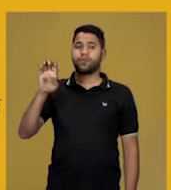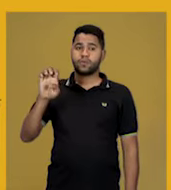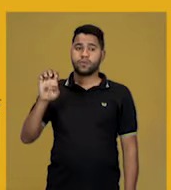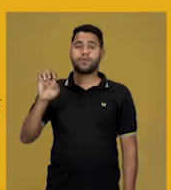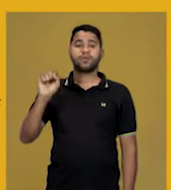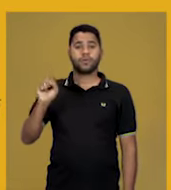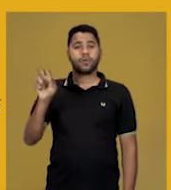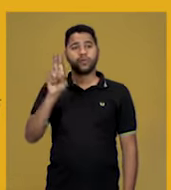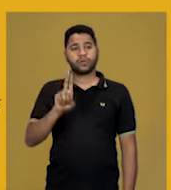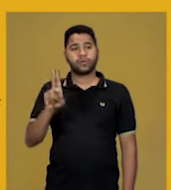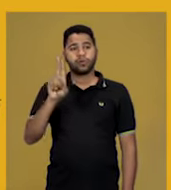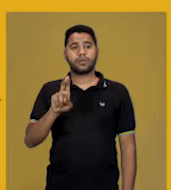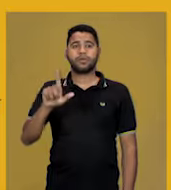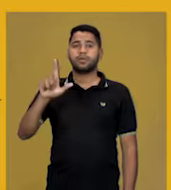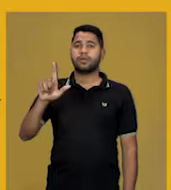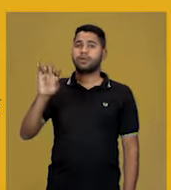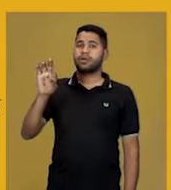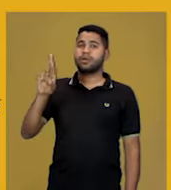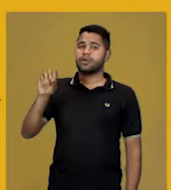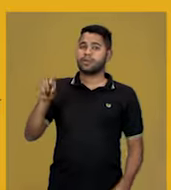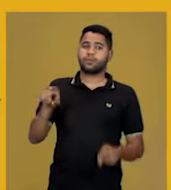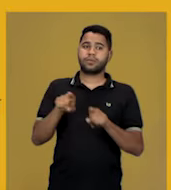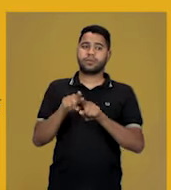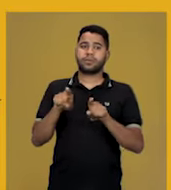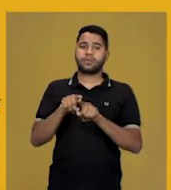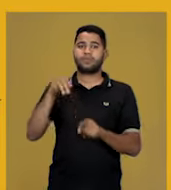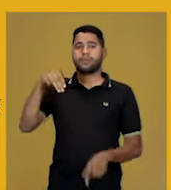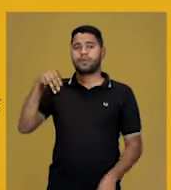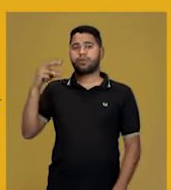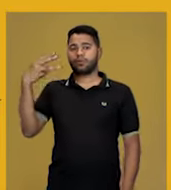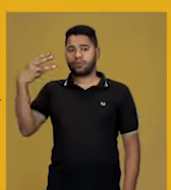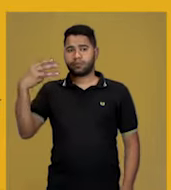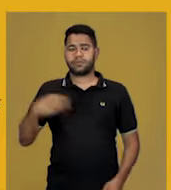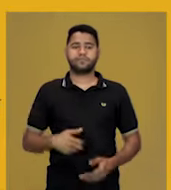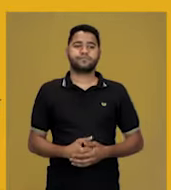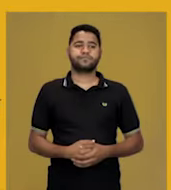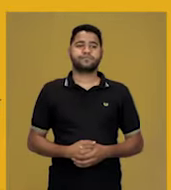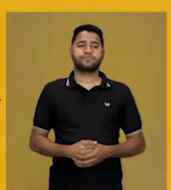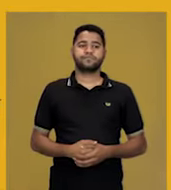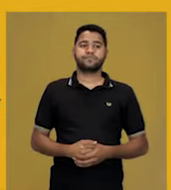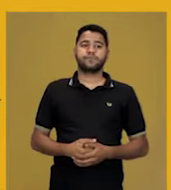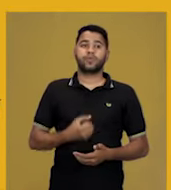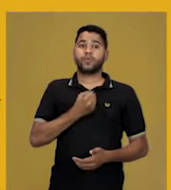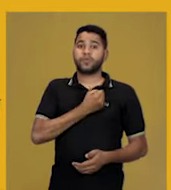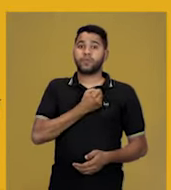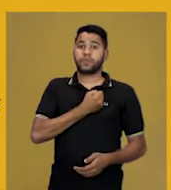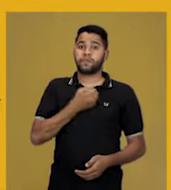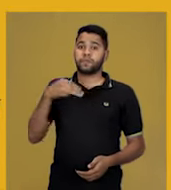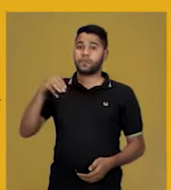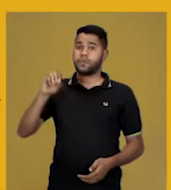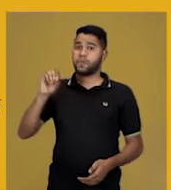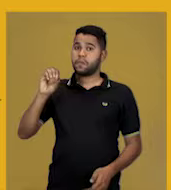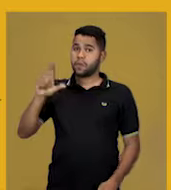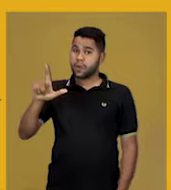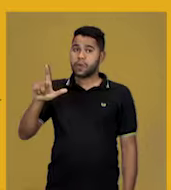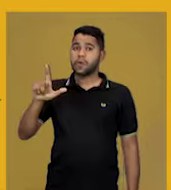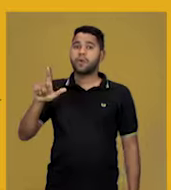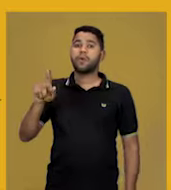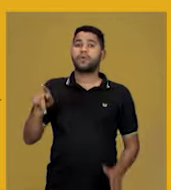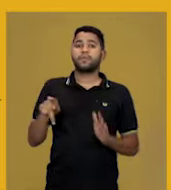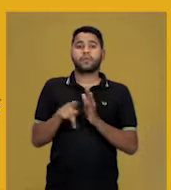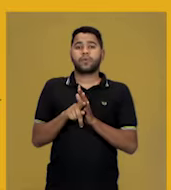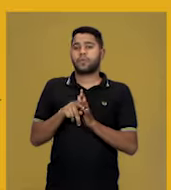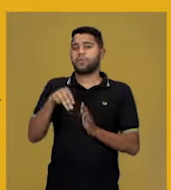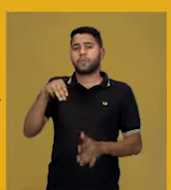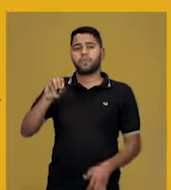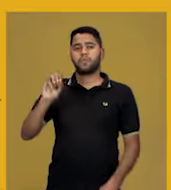usado tanto em litro quanto em metro cúbico, tá? Já o número de mols é só em número de